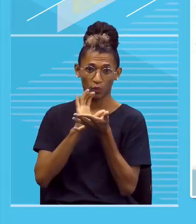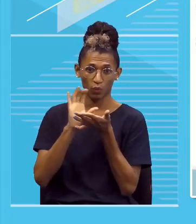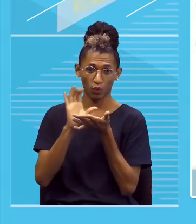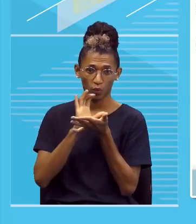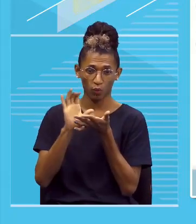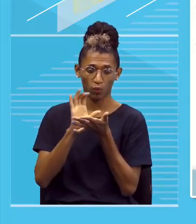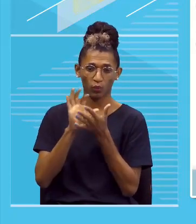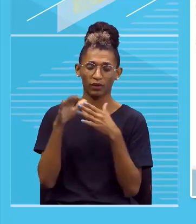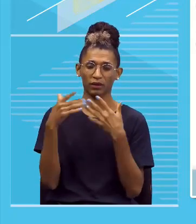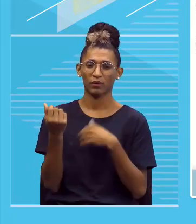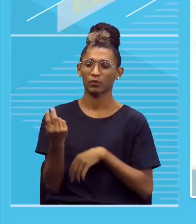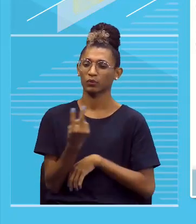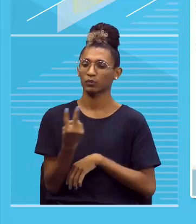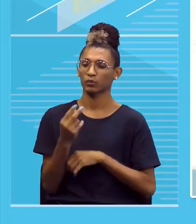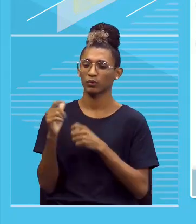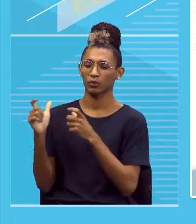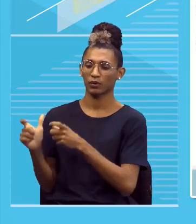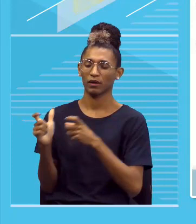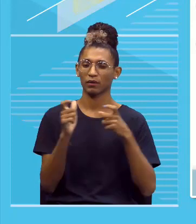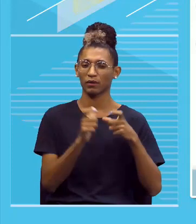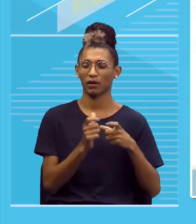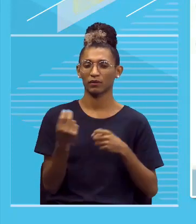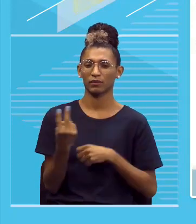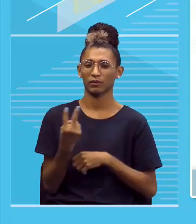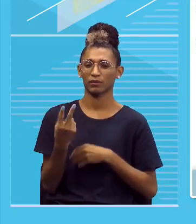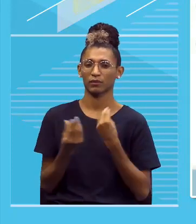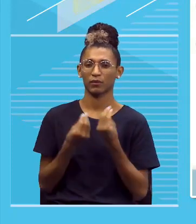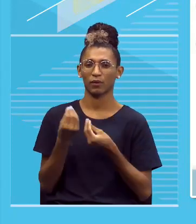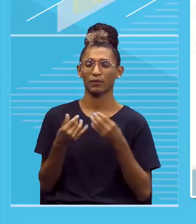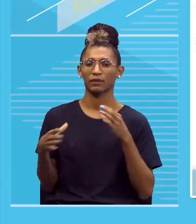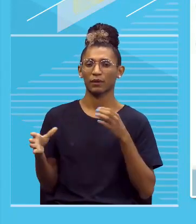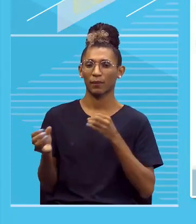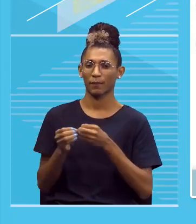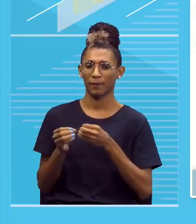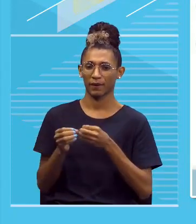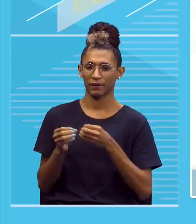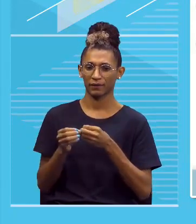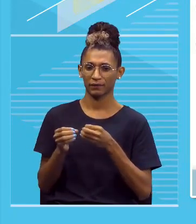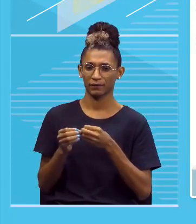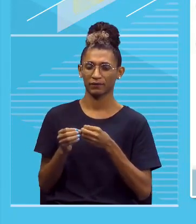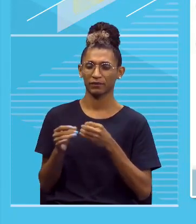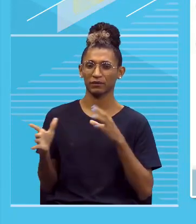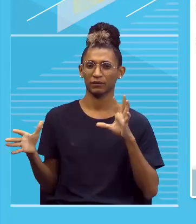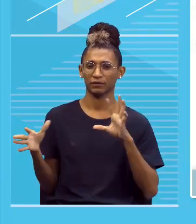esses dois lugares estão muito próximos interligados